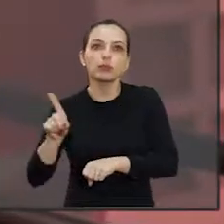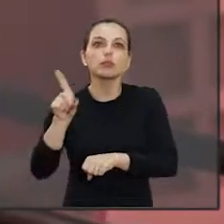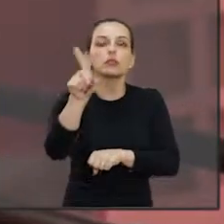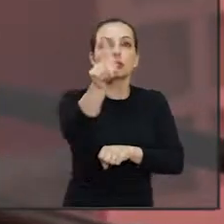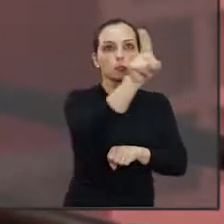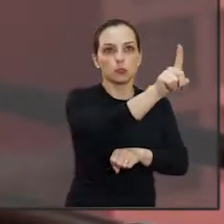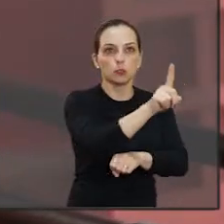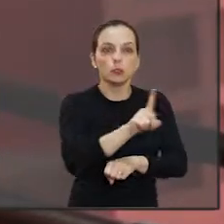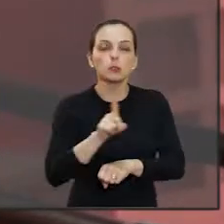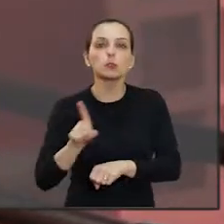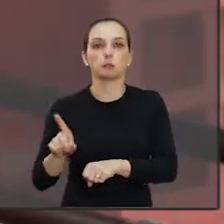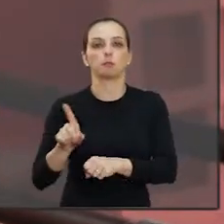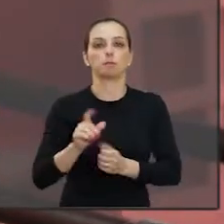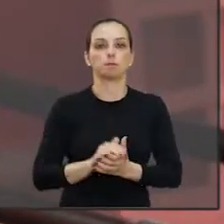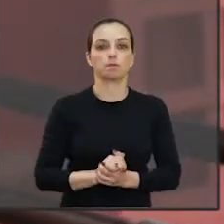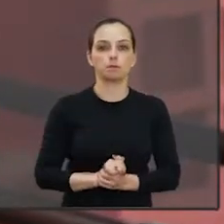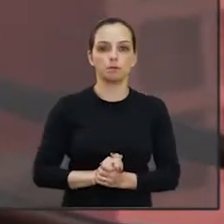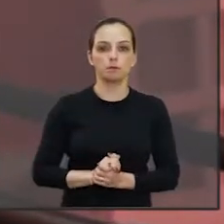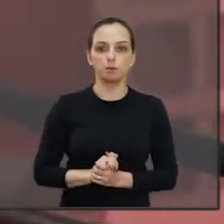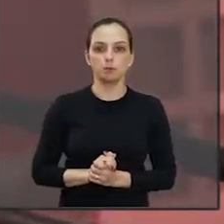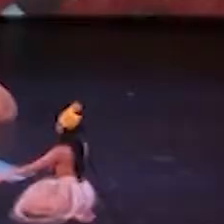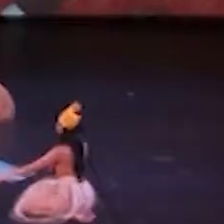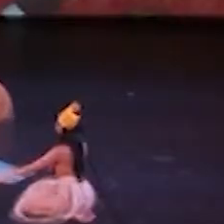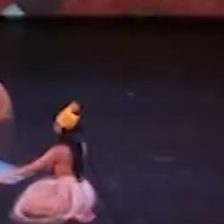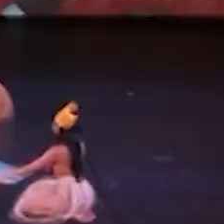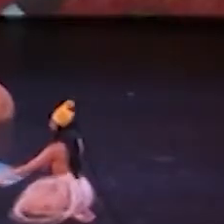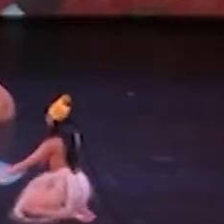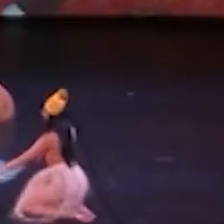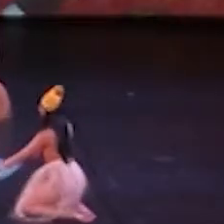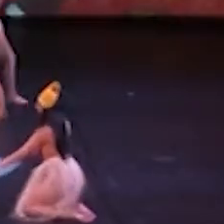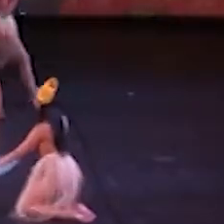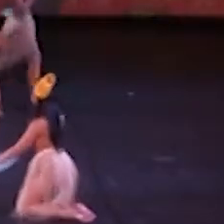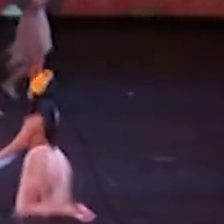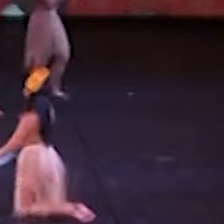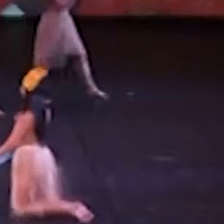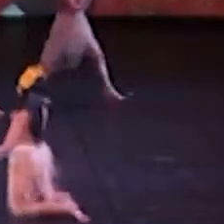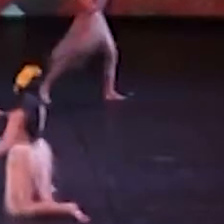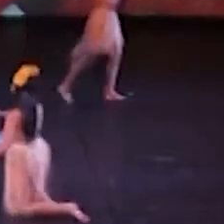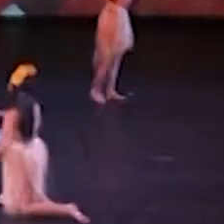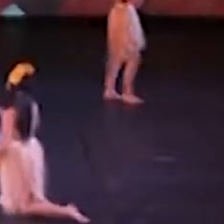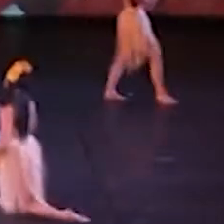grande sonho, que é o que eu mais quero, é o nosso teatro.